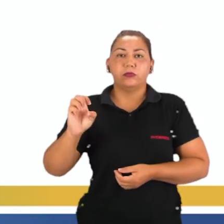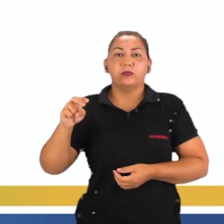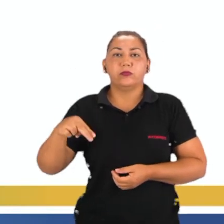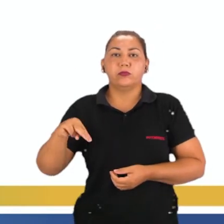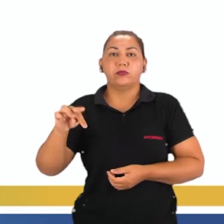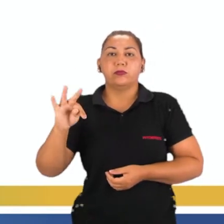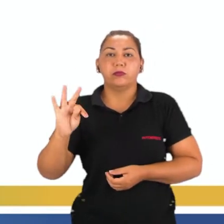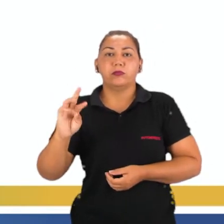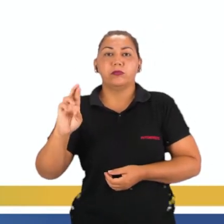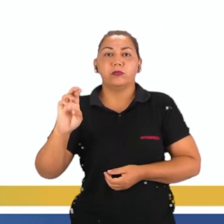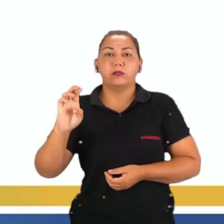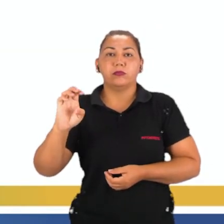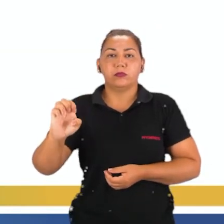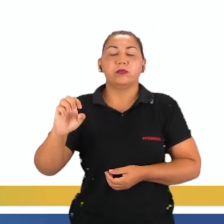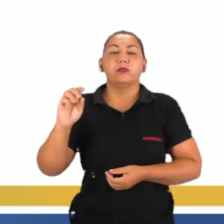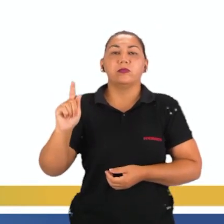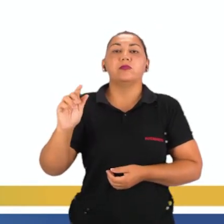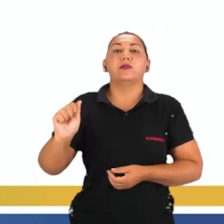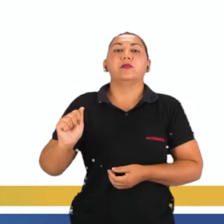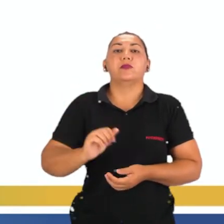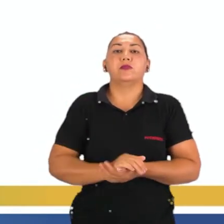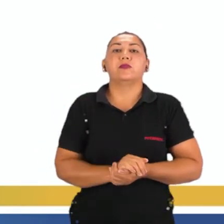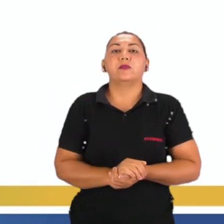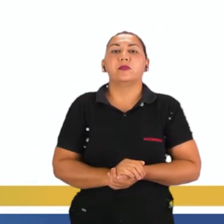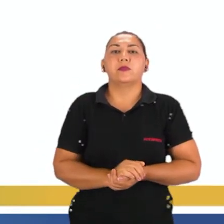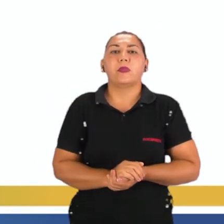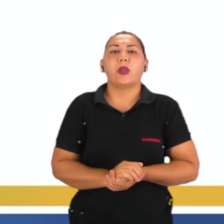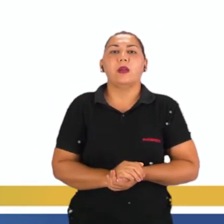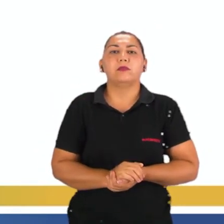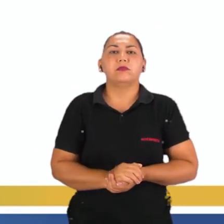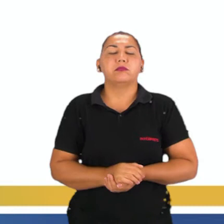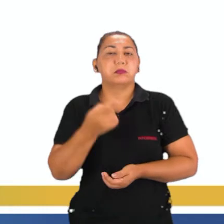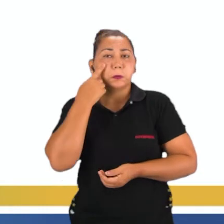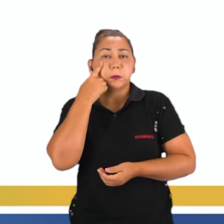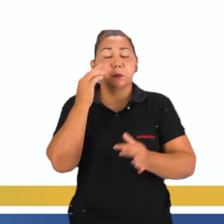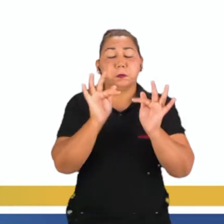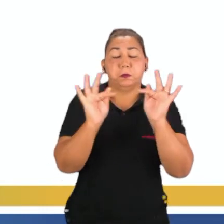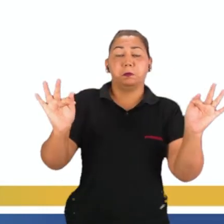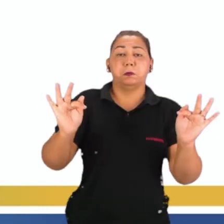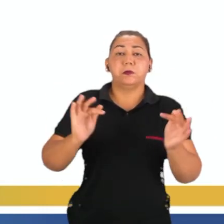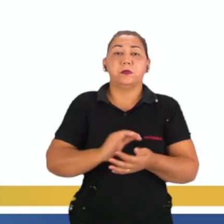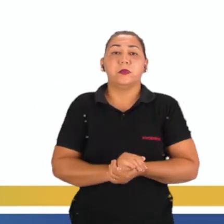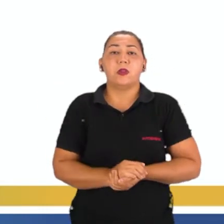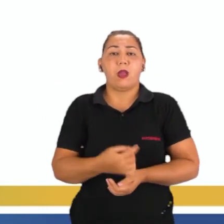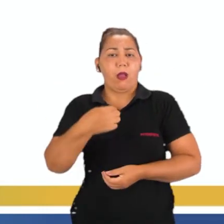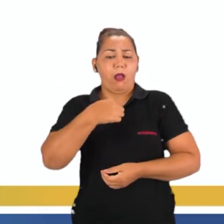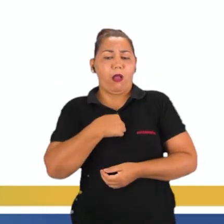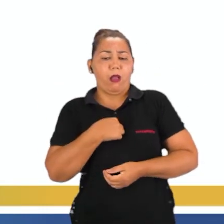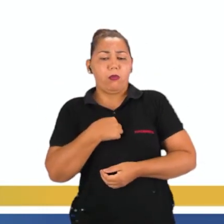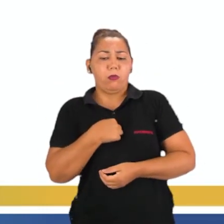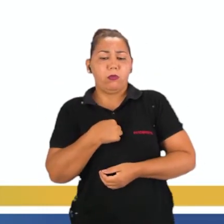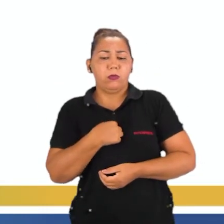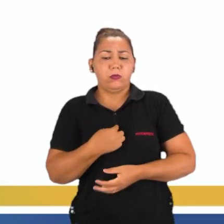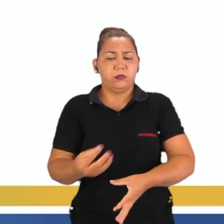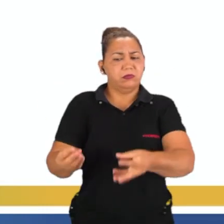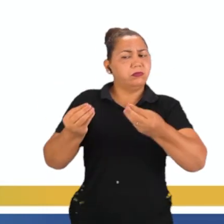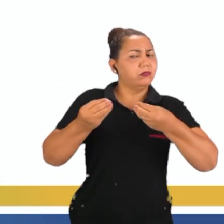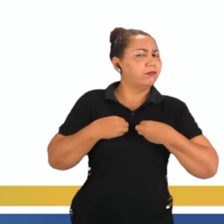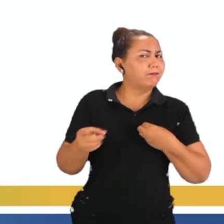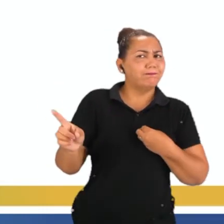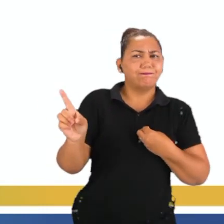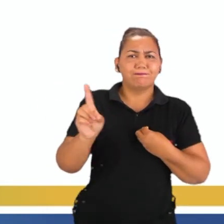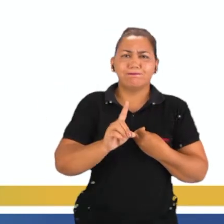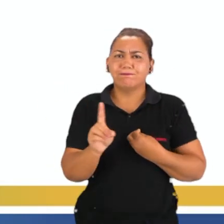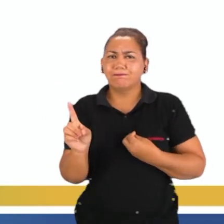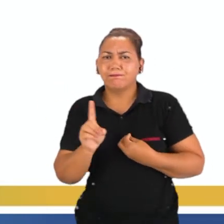as mercadorias. Pergunto ao verbo: quem não recebeu as mercadorias? A resposta: eu.